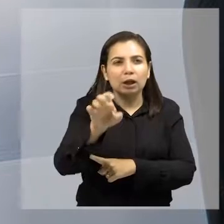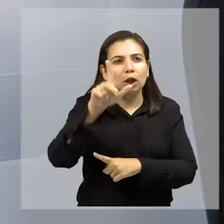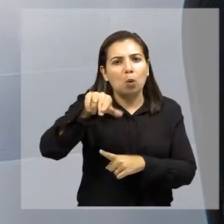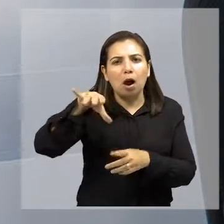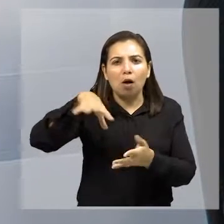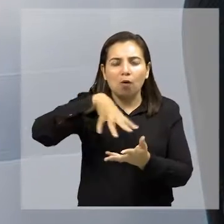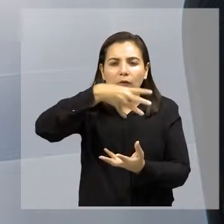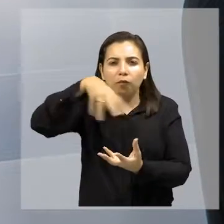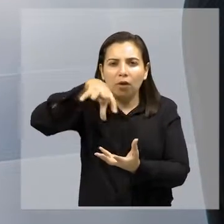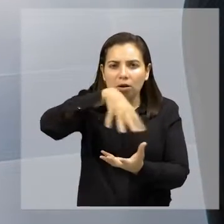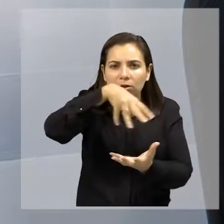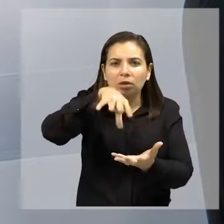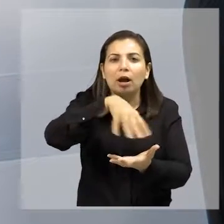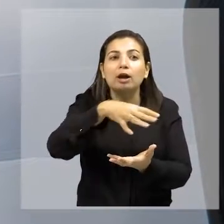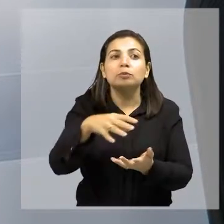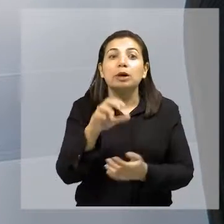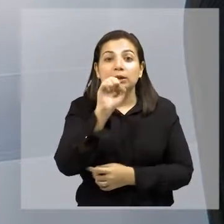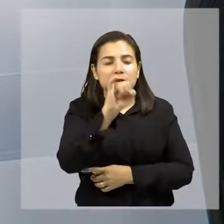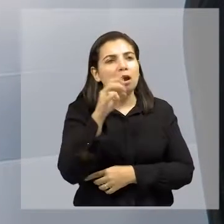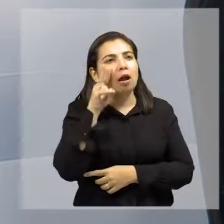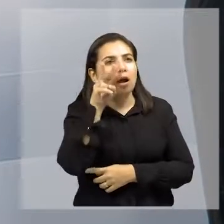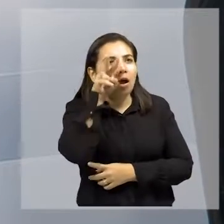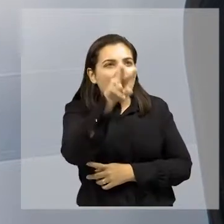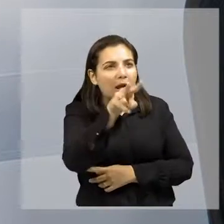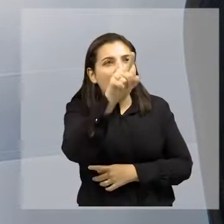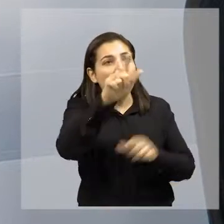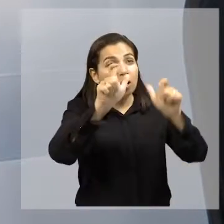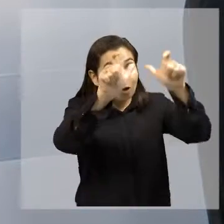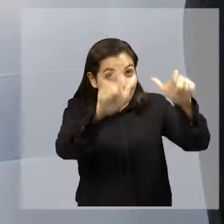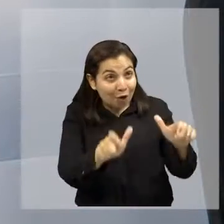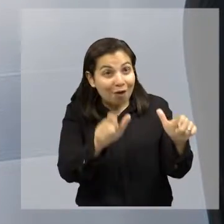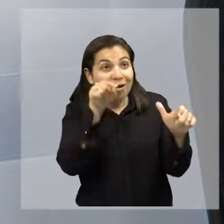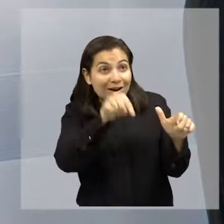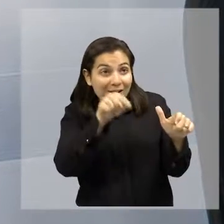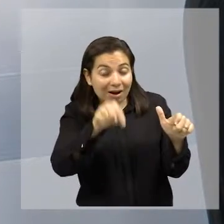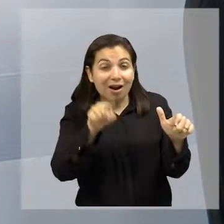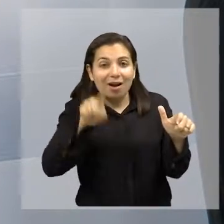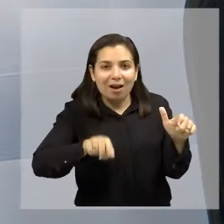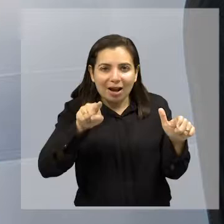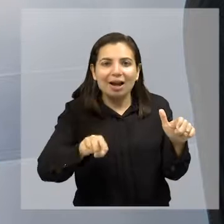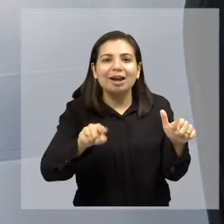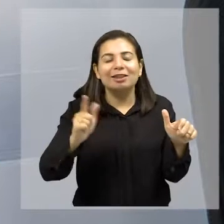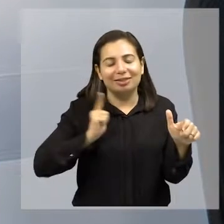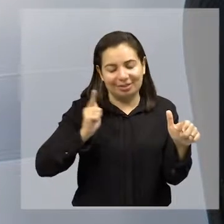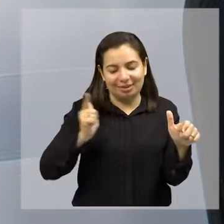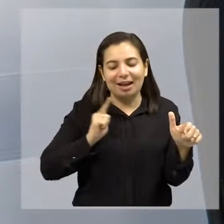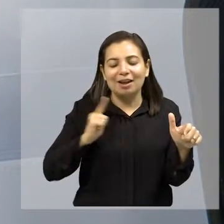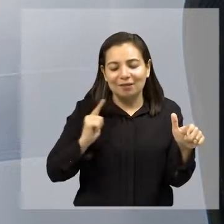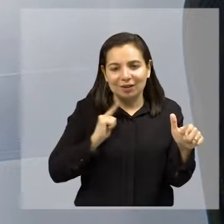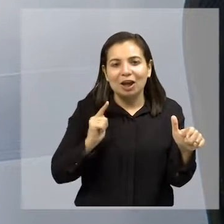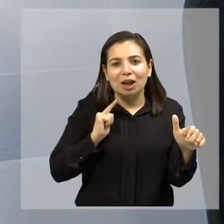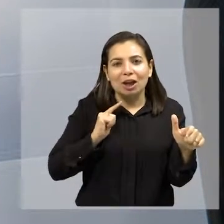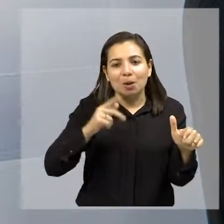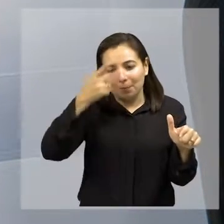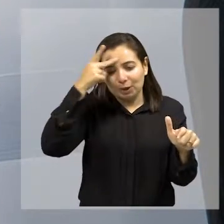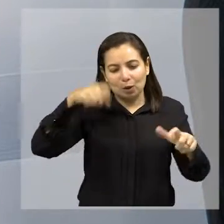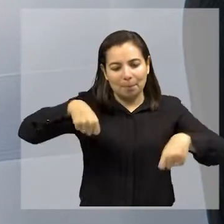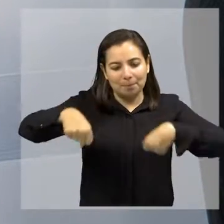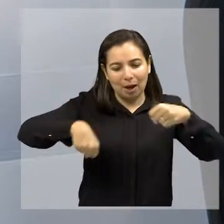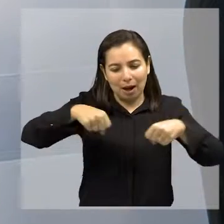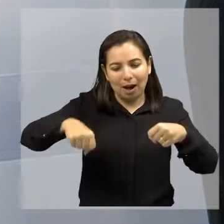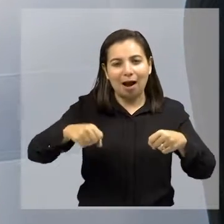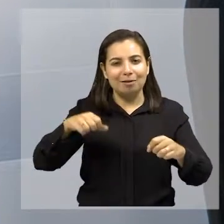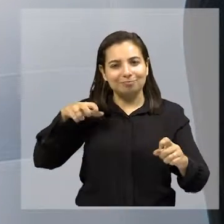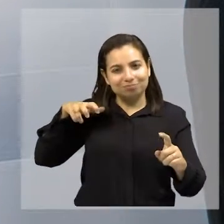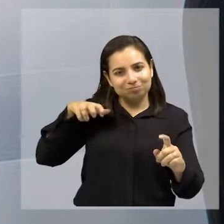fantasma, isso quer dizer que naquele lugar, exatamente ali, naquele lugar, um ciclista foi morto,